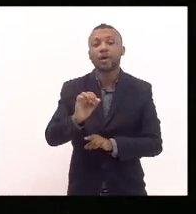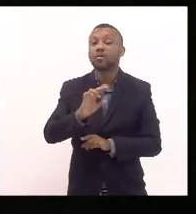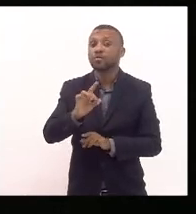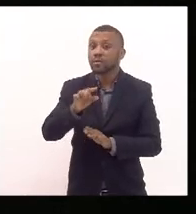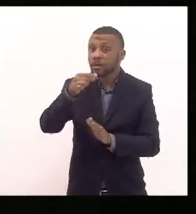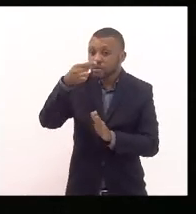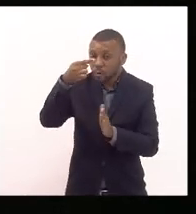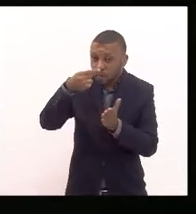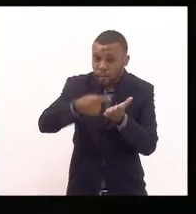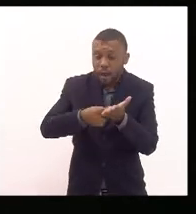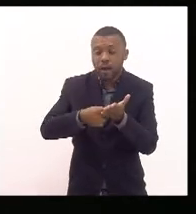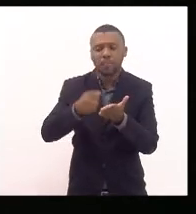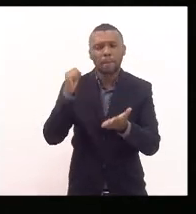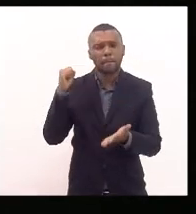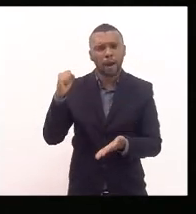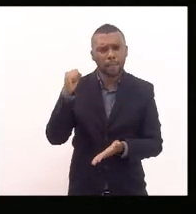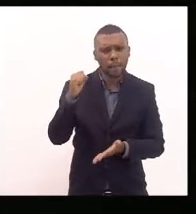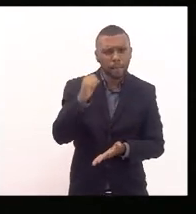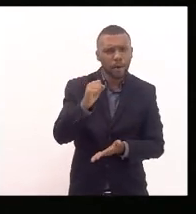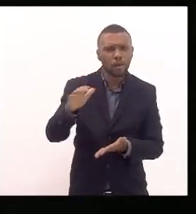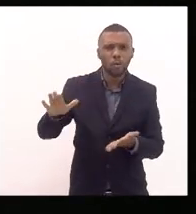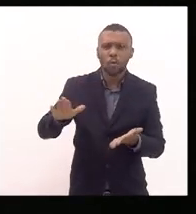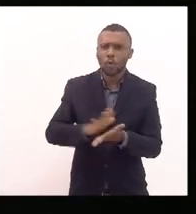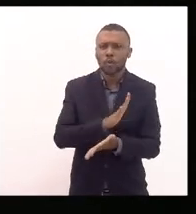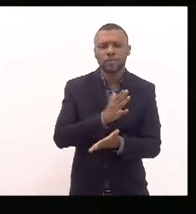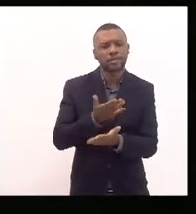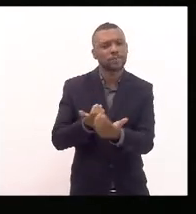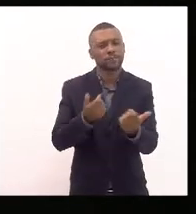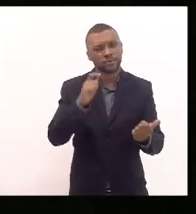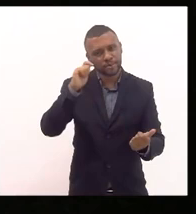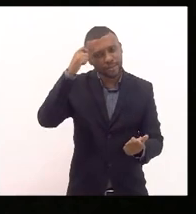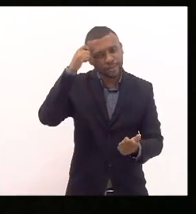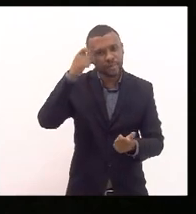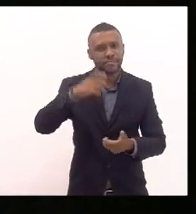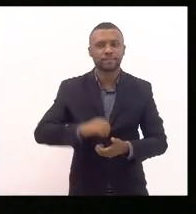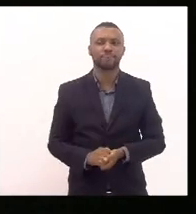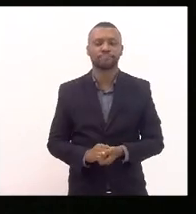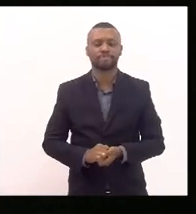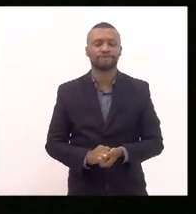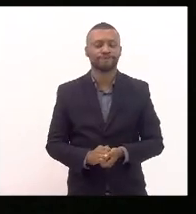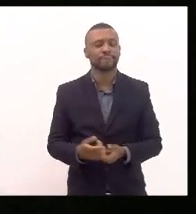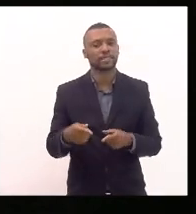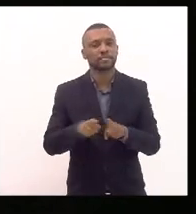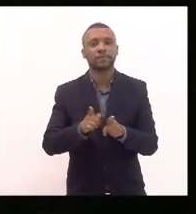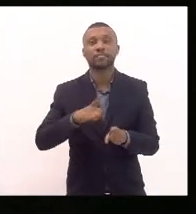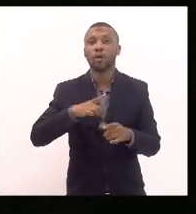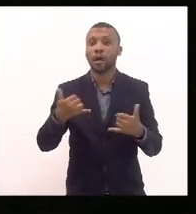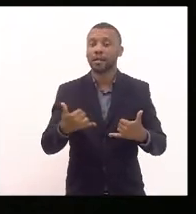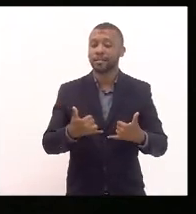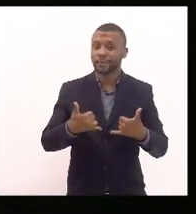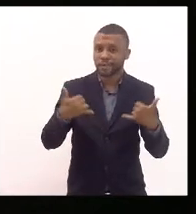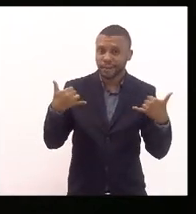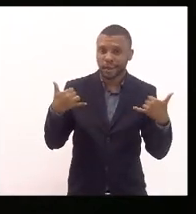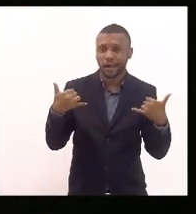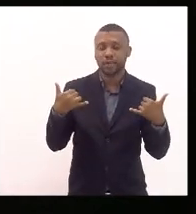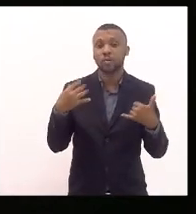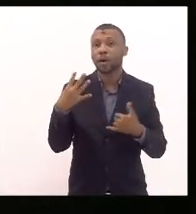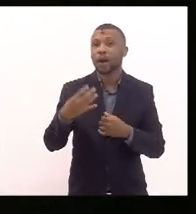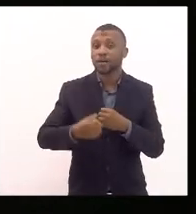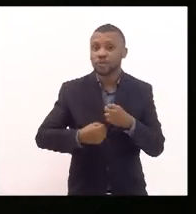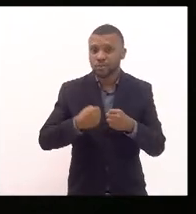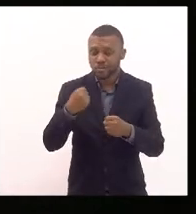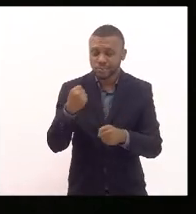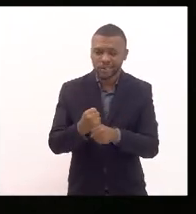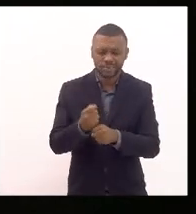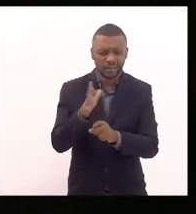ao genocídio da Juventude Negra s' e tivemos o aniversário mais um aniversário de 4 anos